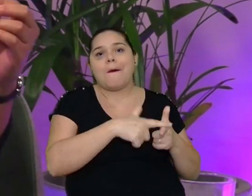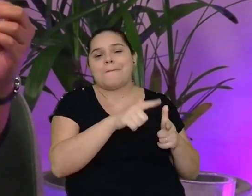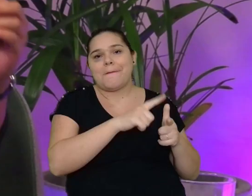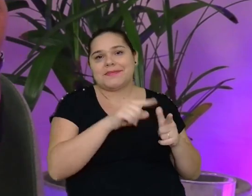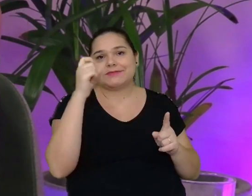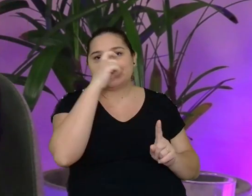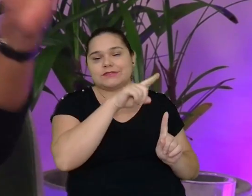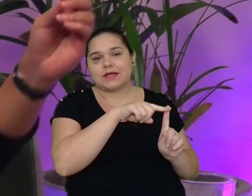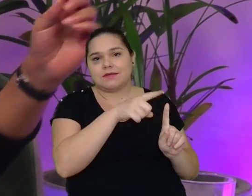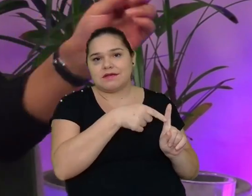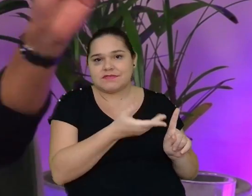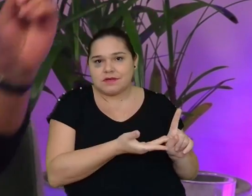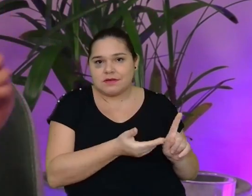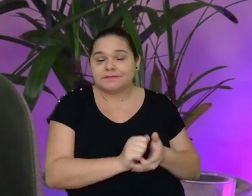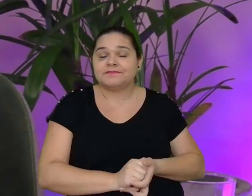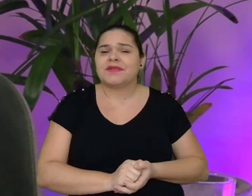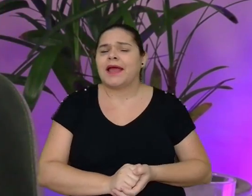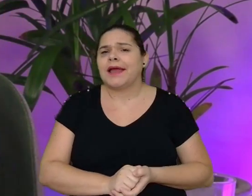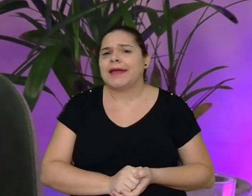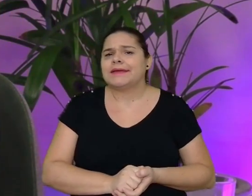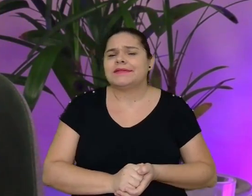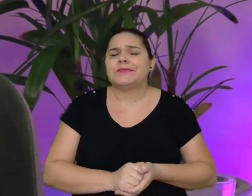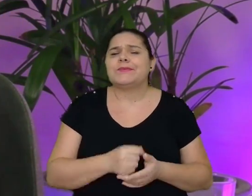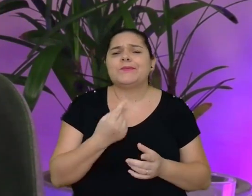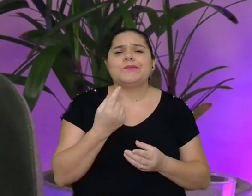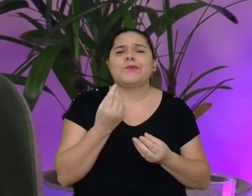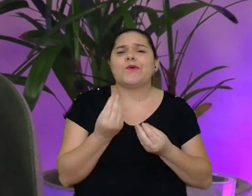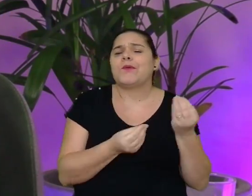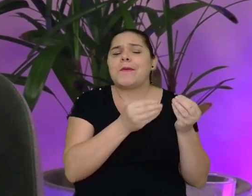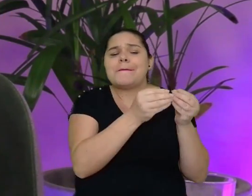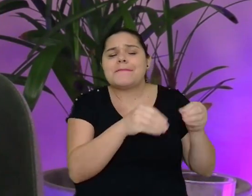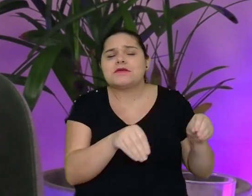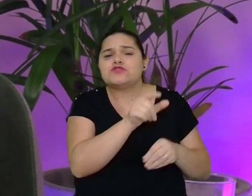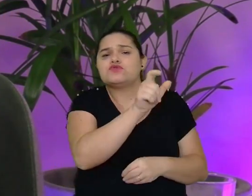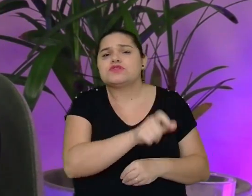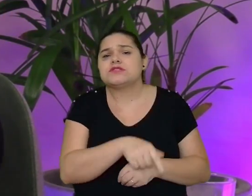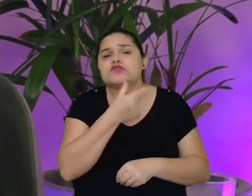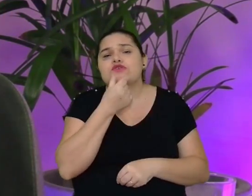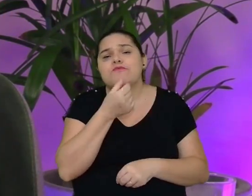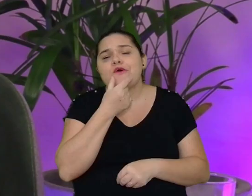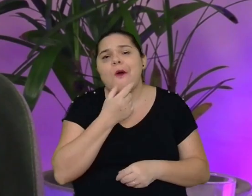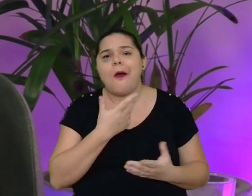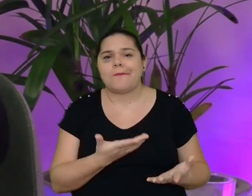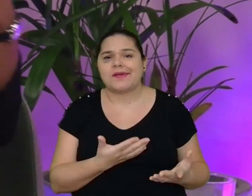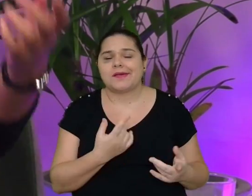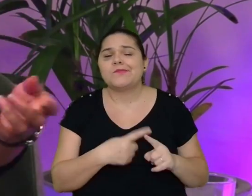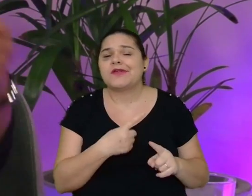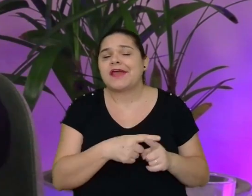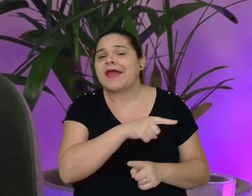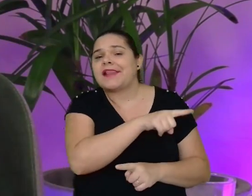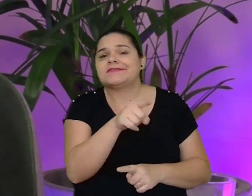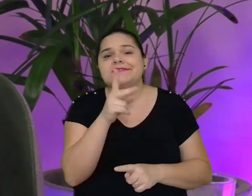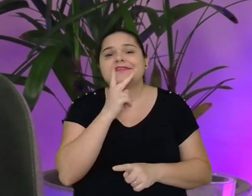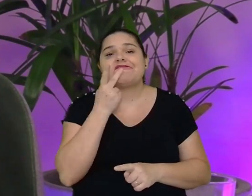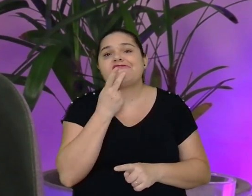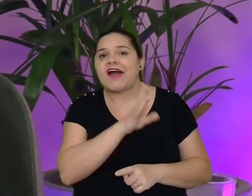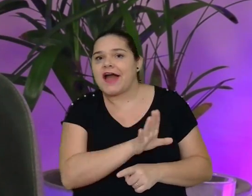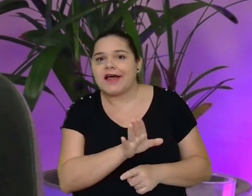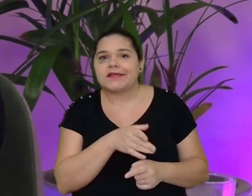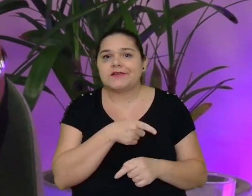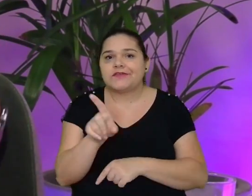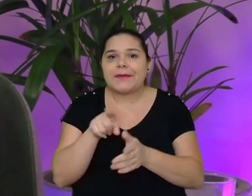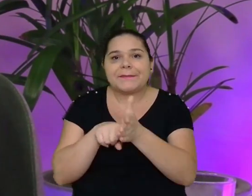né, qual que é o prejuízo para os homens olhando para esse tabu, olhando para eles não falarem e não acessarem também informações